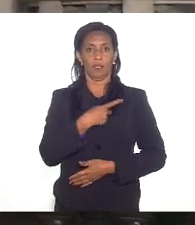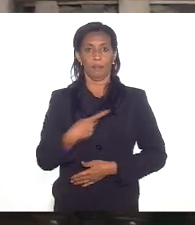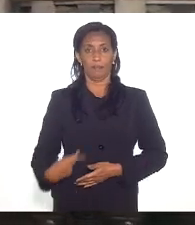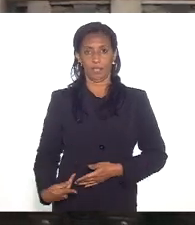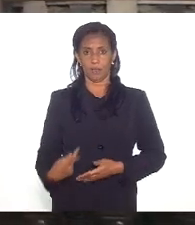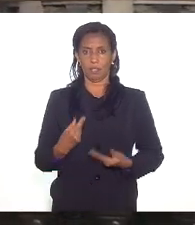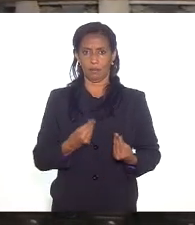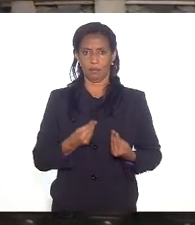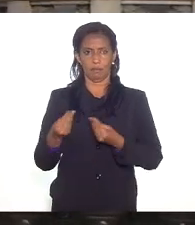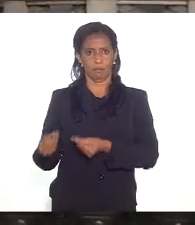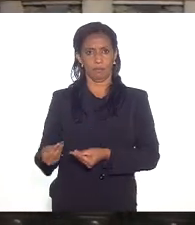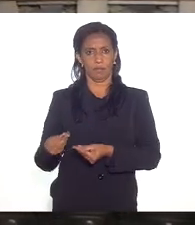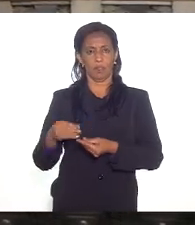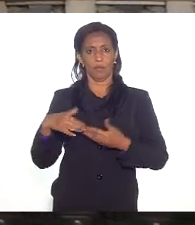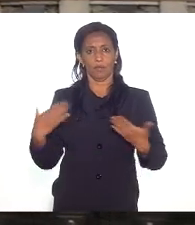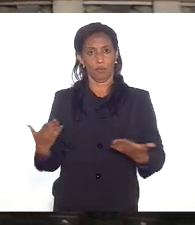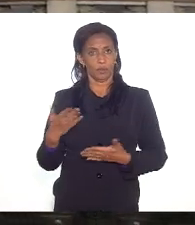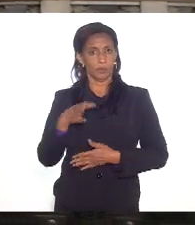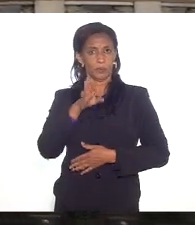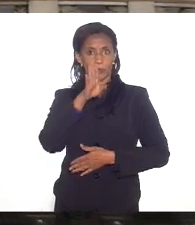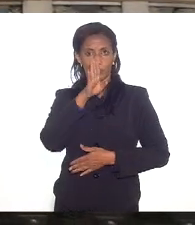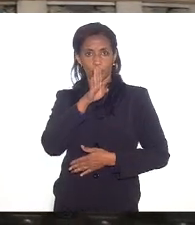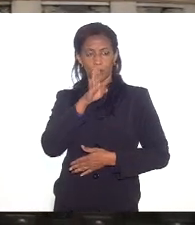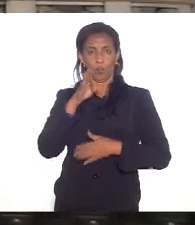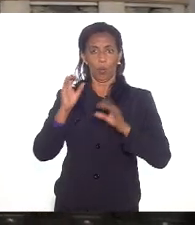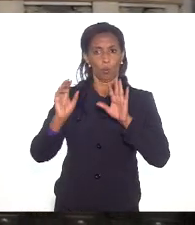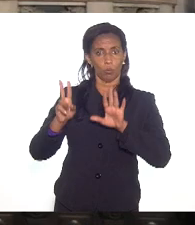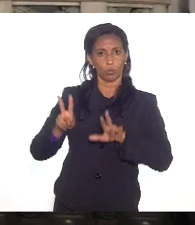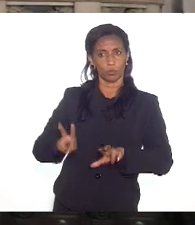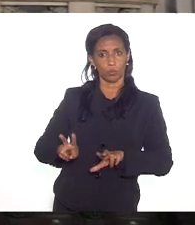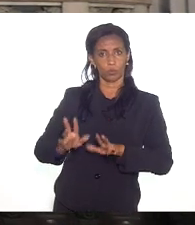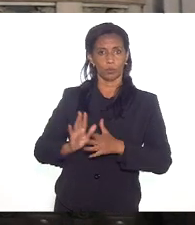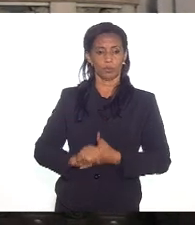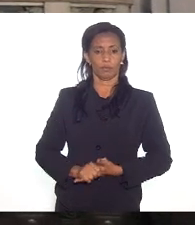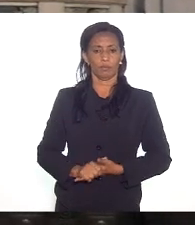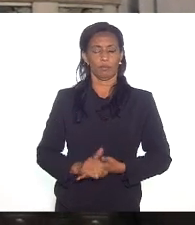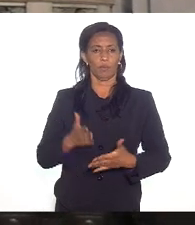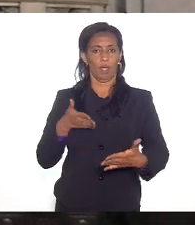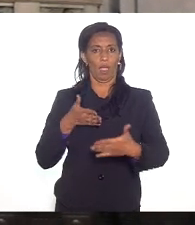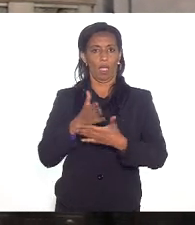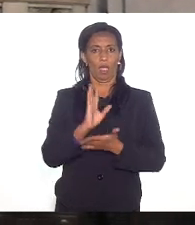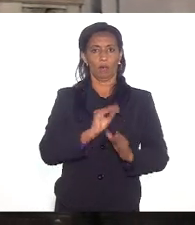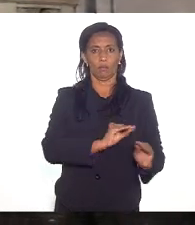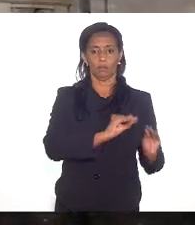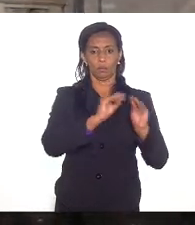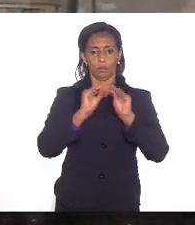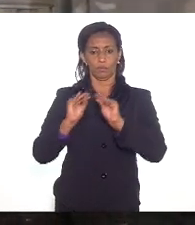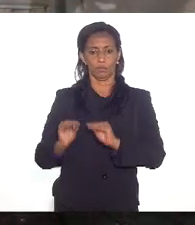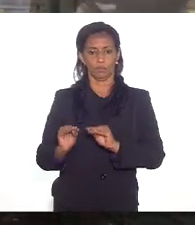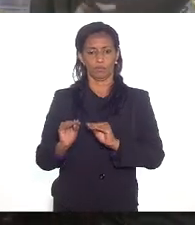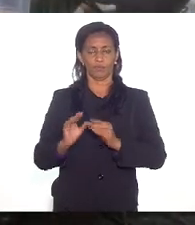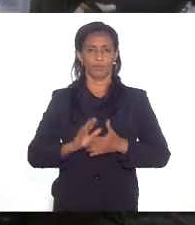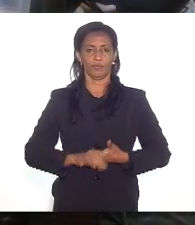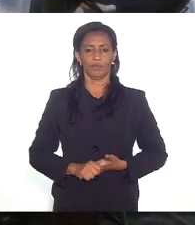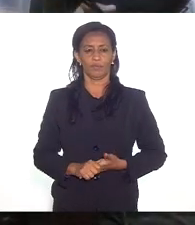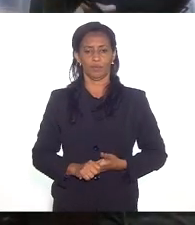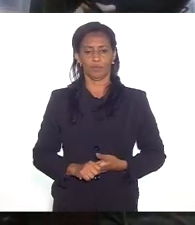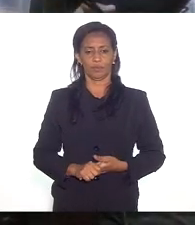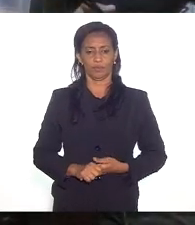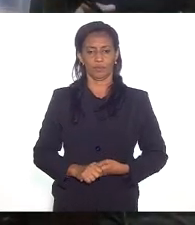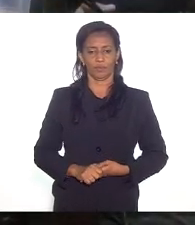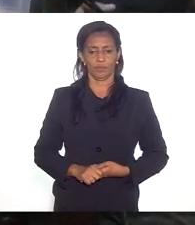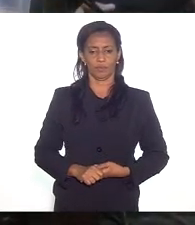presidência defere-se outro que aprovam permaneçam Como estão aprovado vai